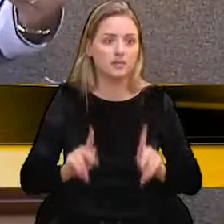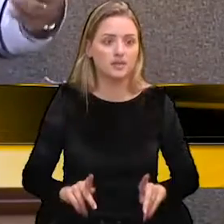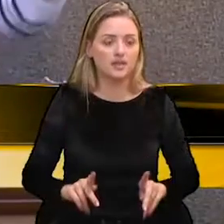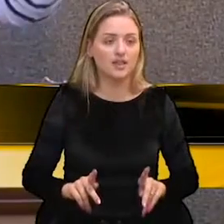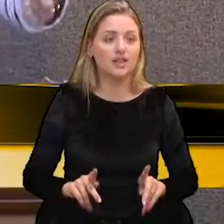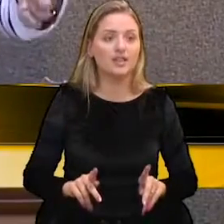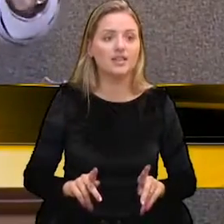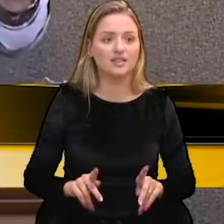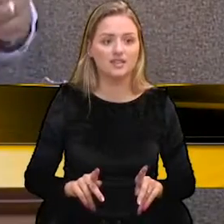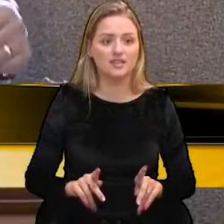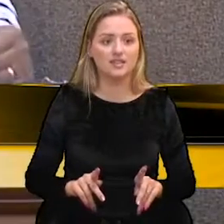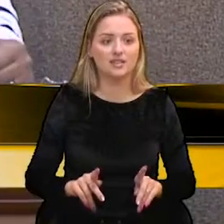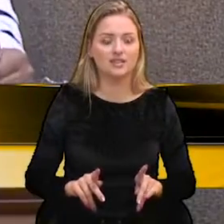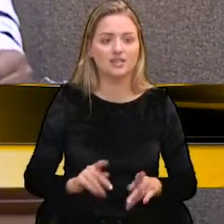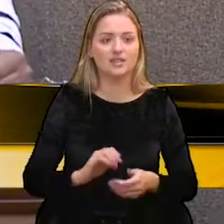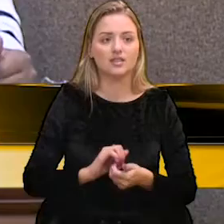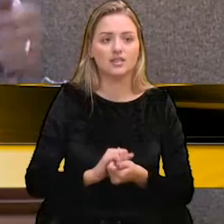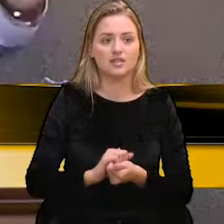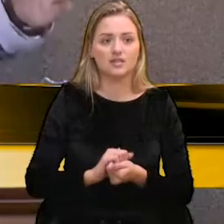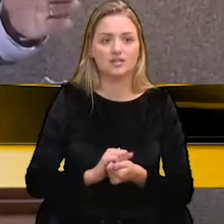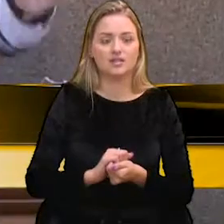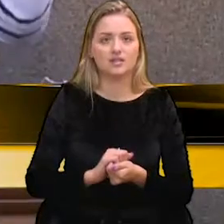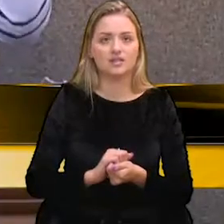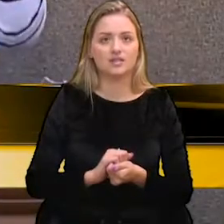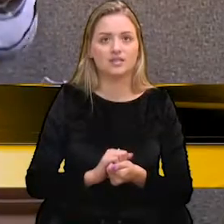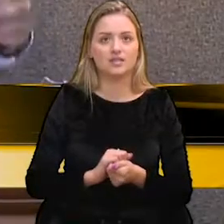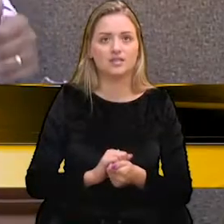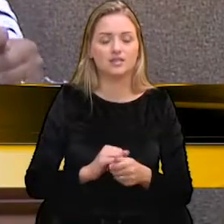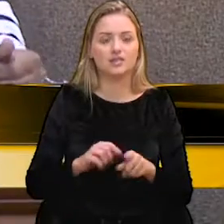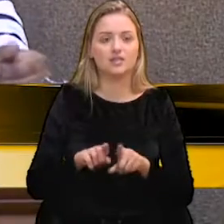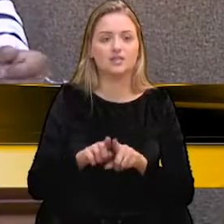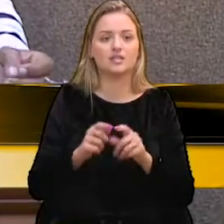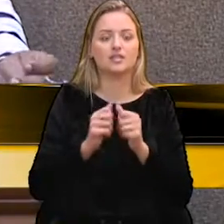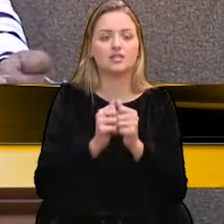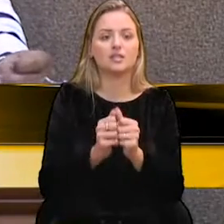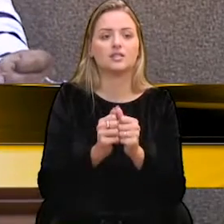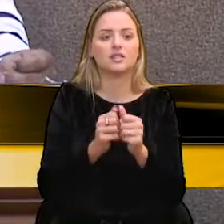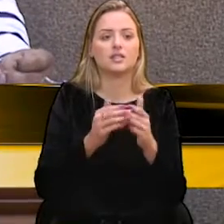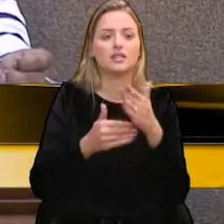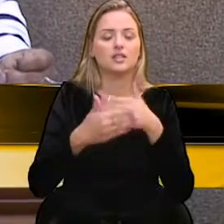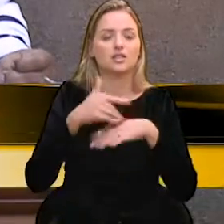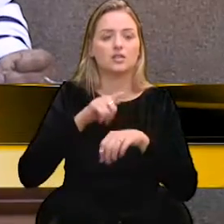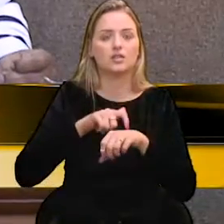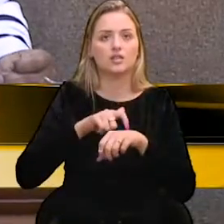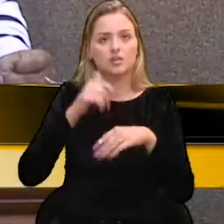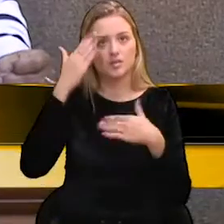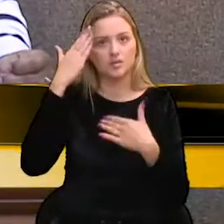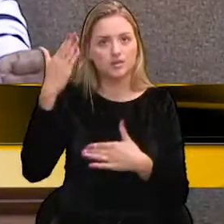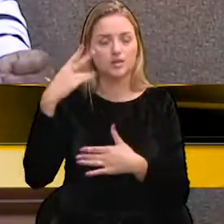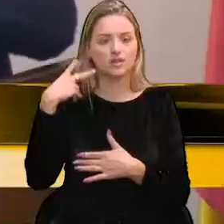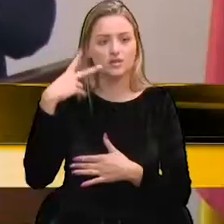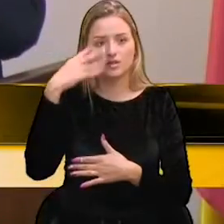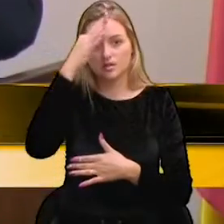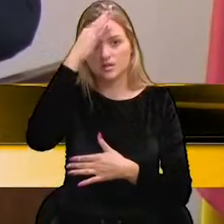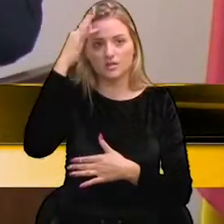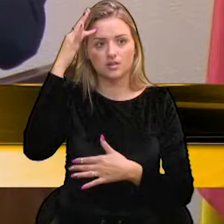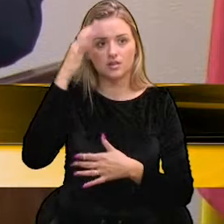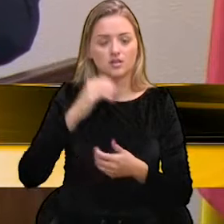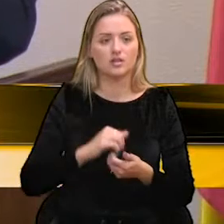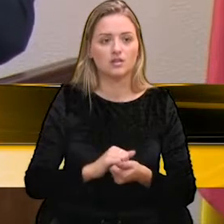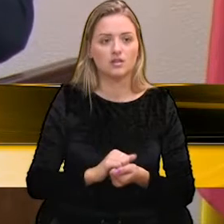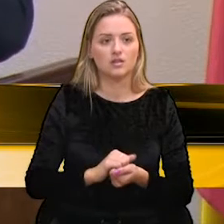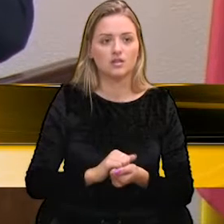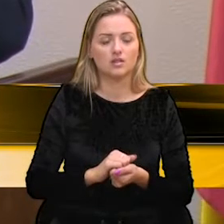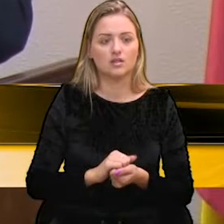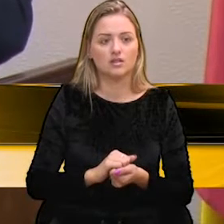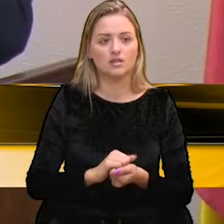uma forma ou de outra, neste momento, nos dão exemplo que é possível ser pessoas melhores ao longo do tempo. Obrigado, vereador. Muito obrigado, vereador Edson.